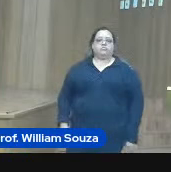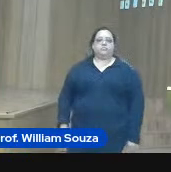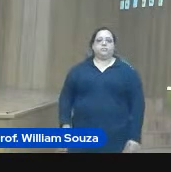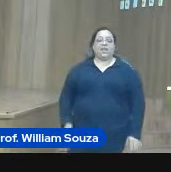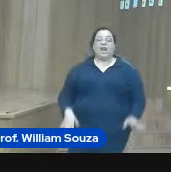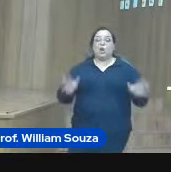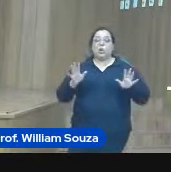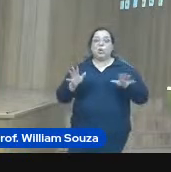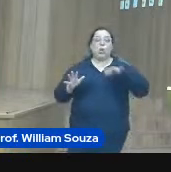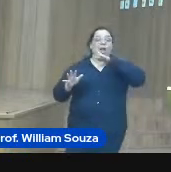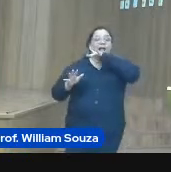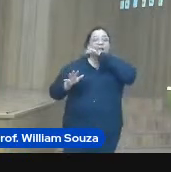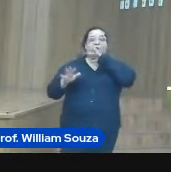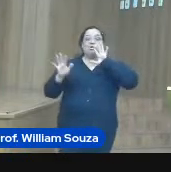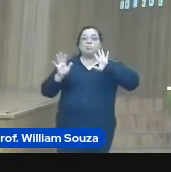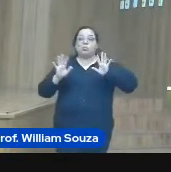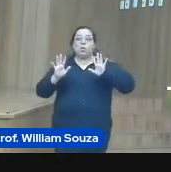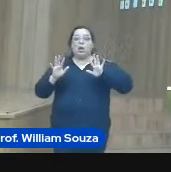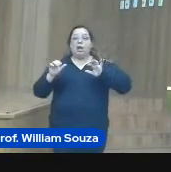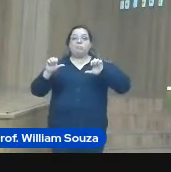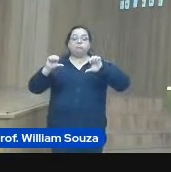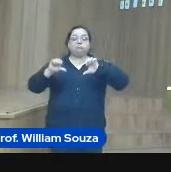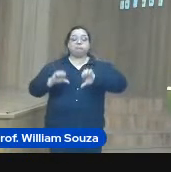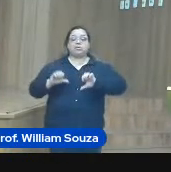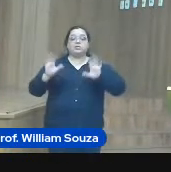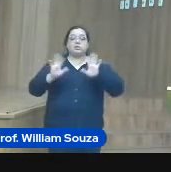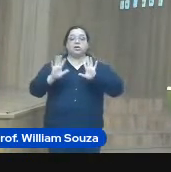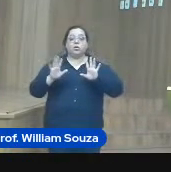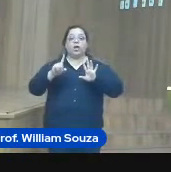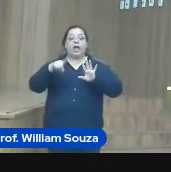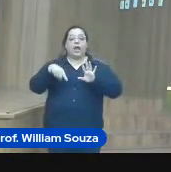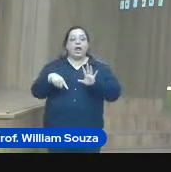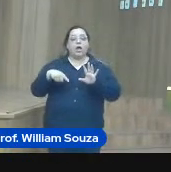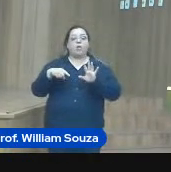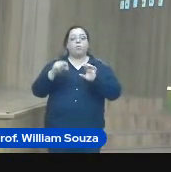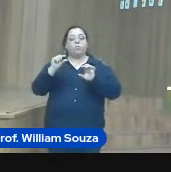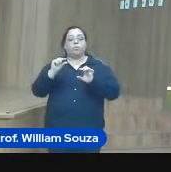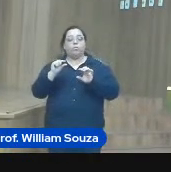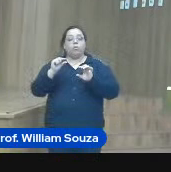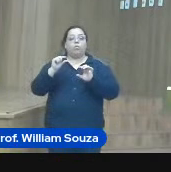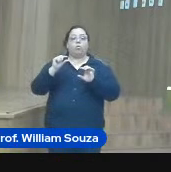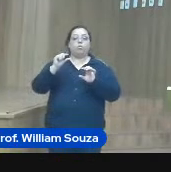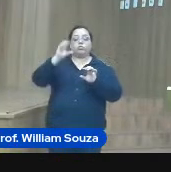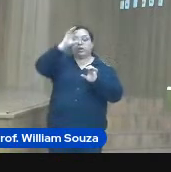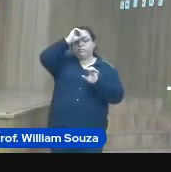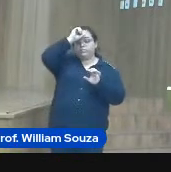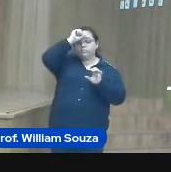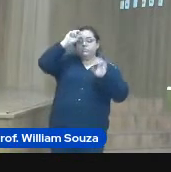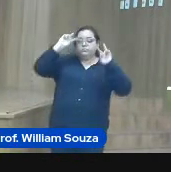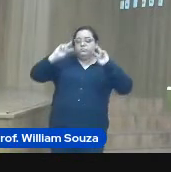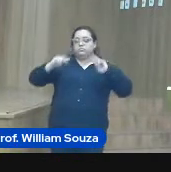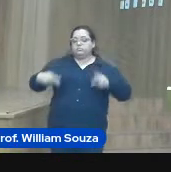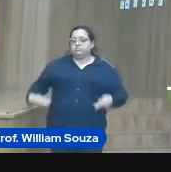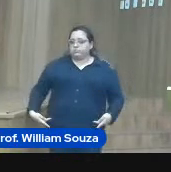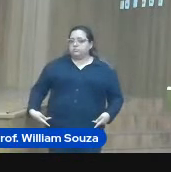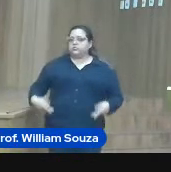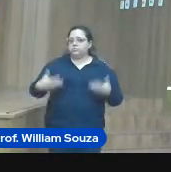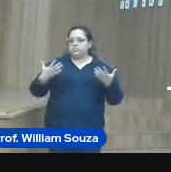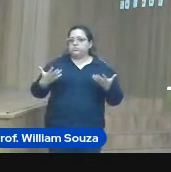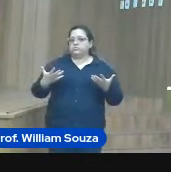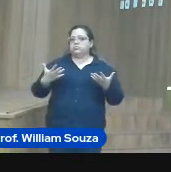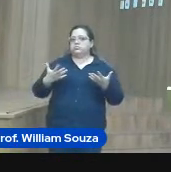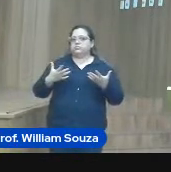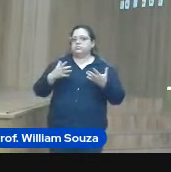ela não tem que ser desaprendida. Ela é um corpo de conhecimento humano. Só que é um corpo de conhecimento construído,